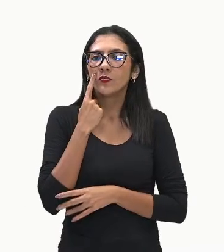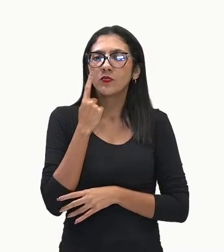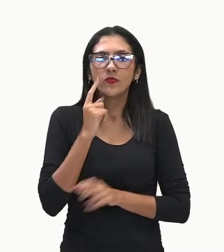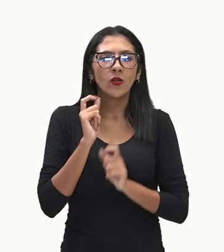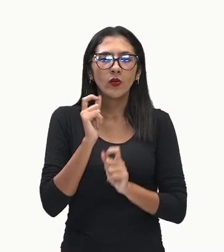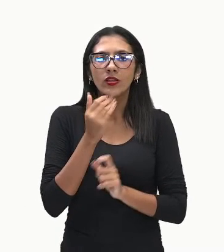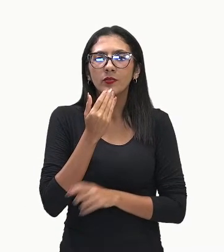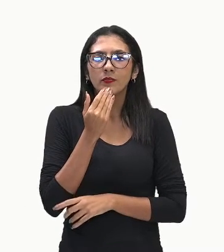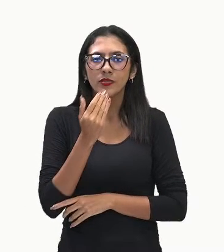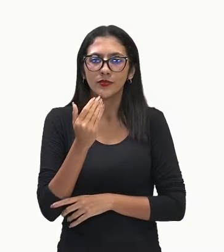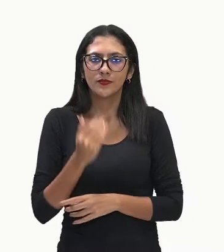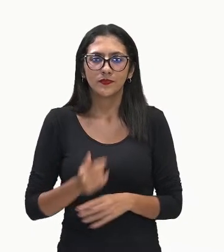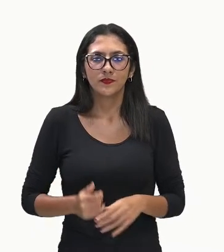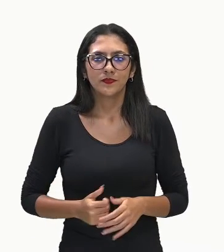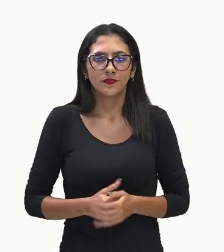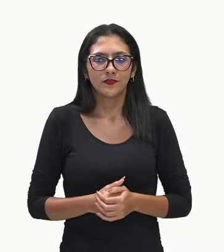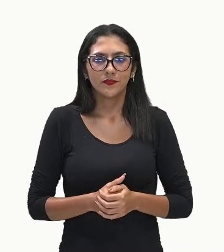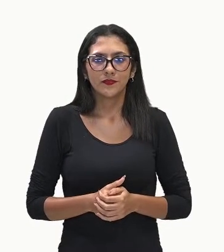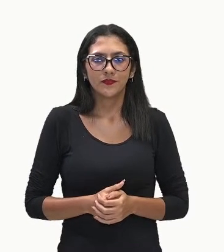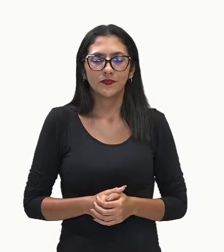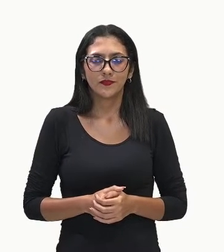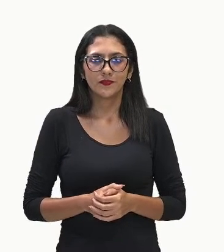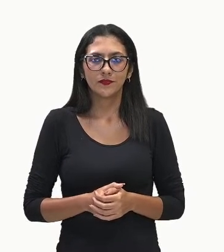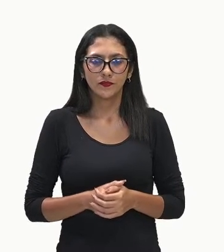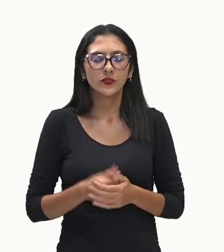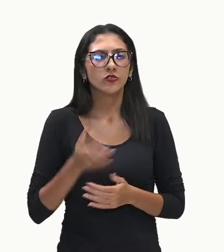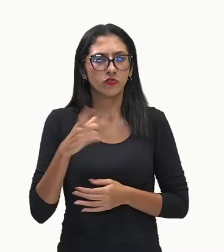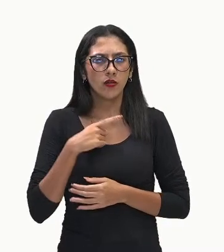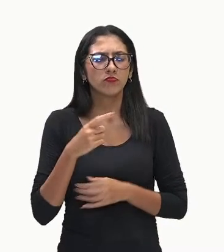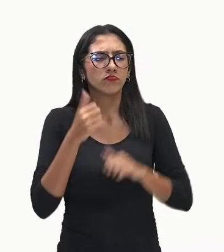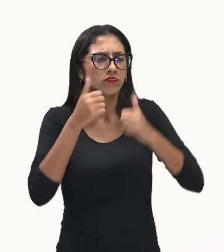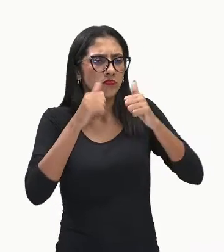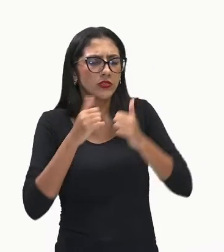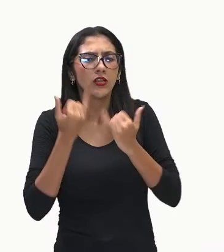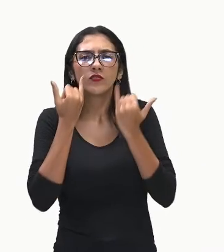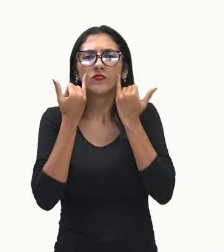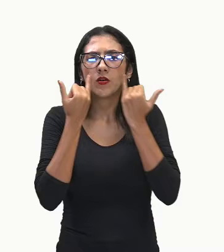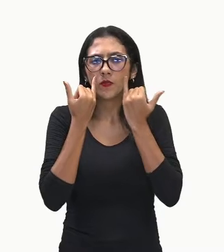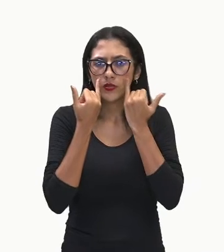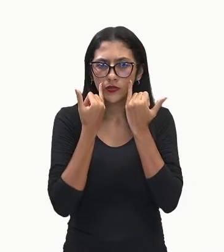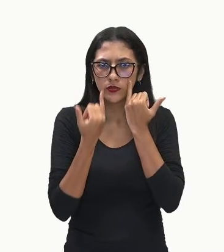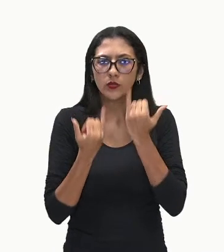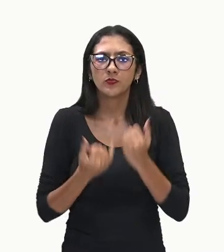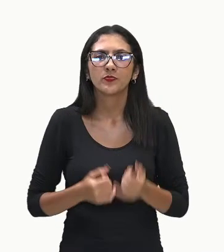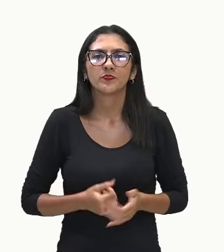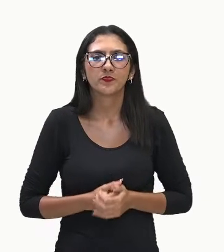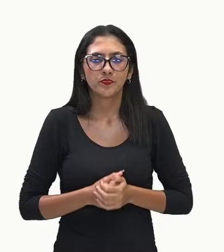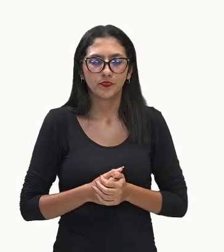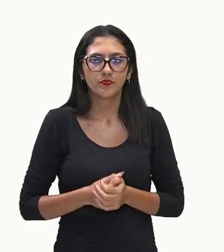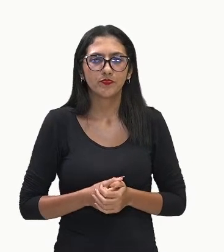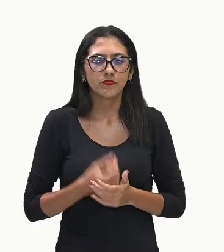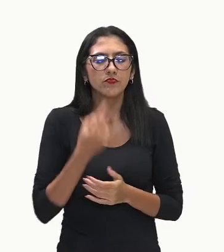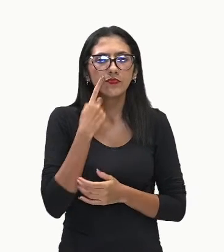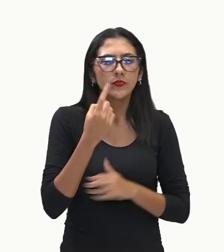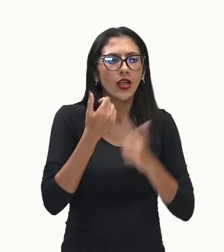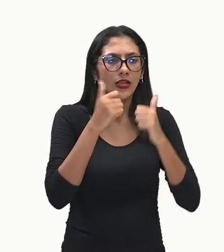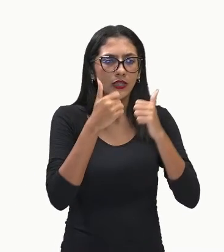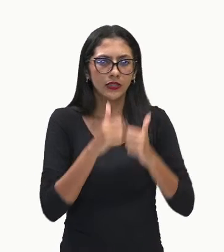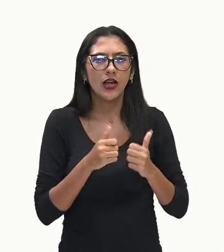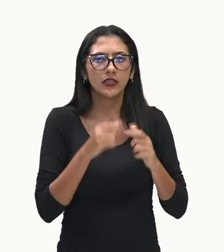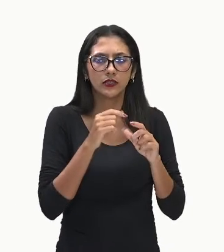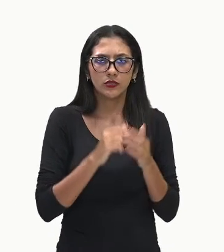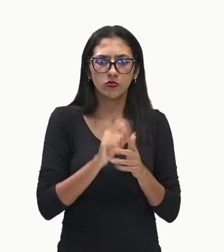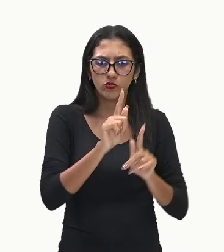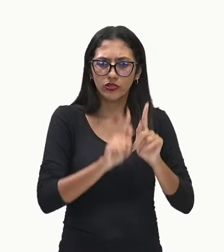questão. Com base nessas informações, conclui-se que, no conjunto pesquisado, né, vem as perguntas